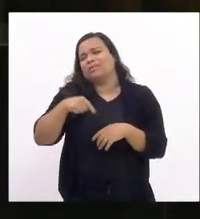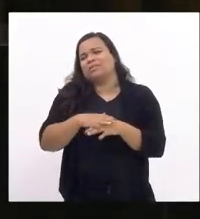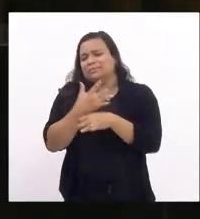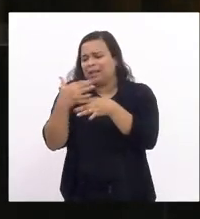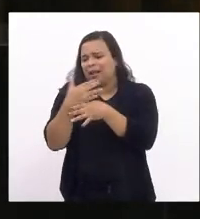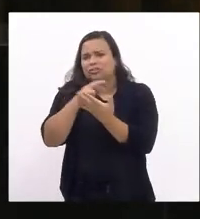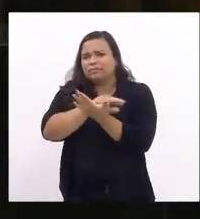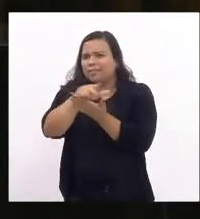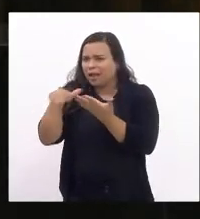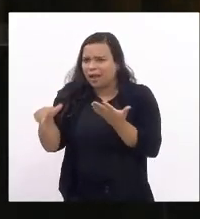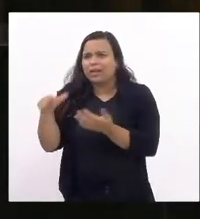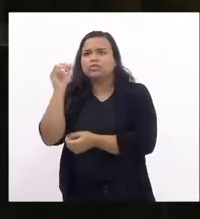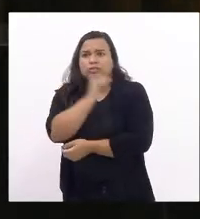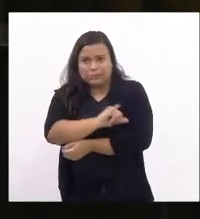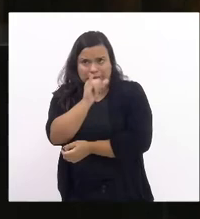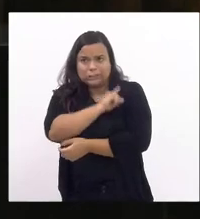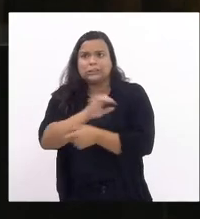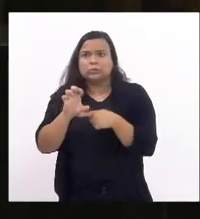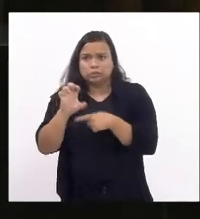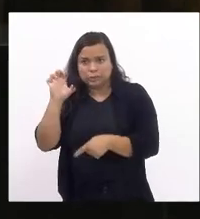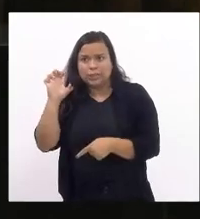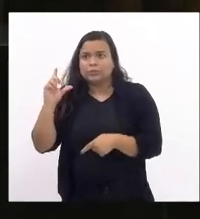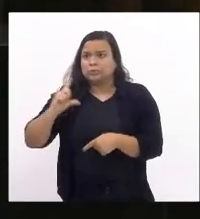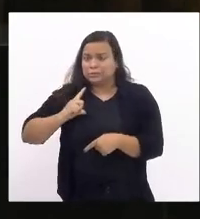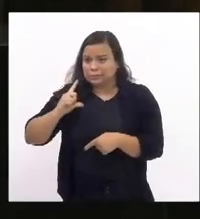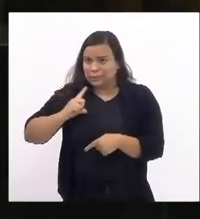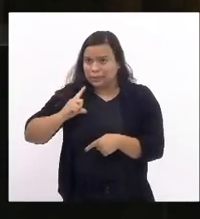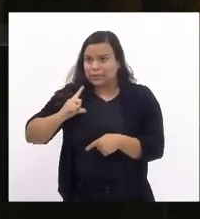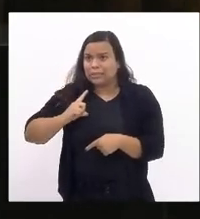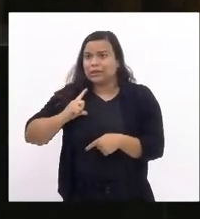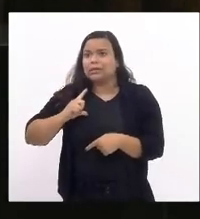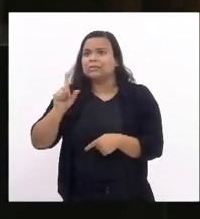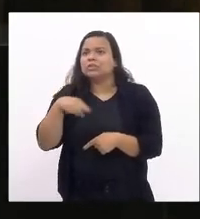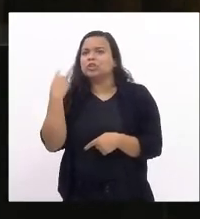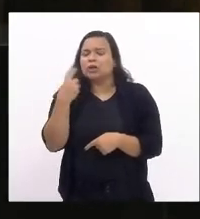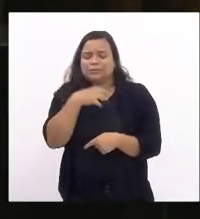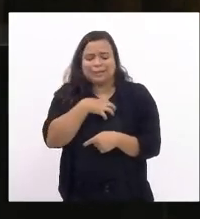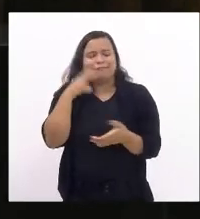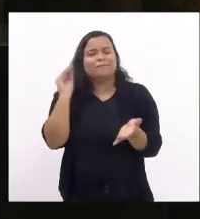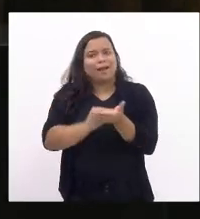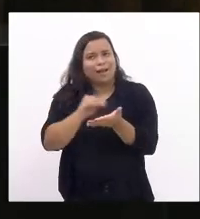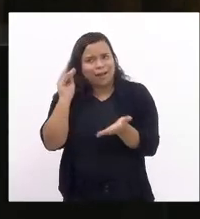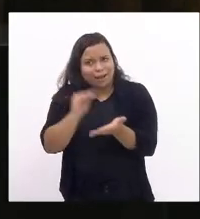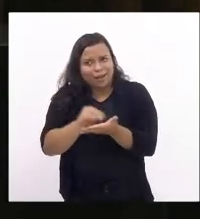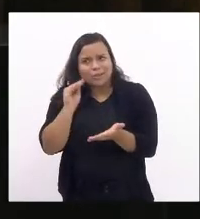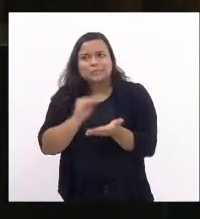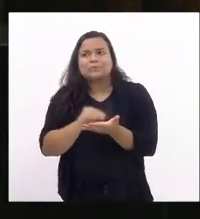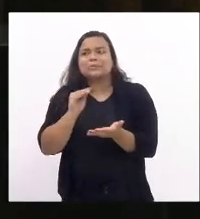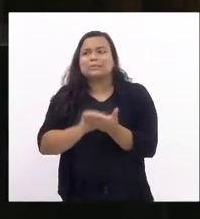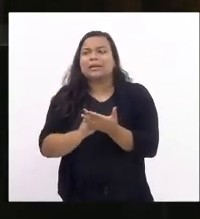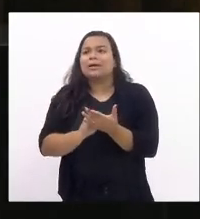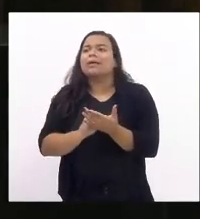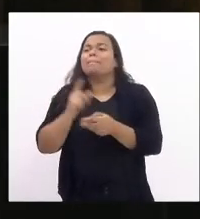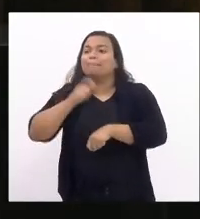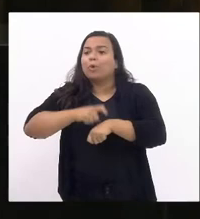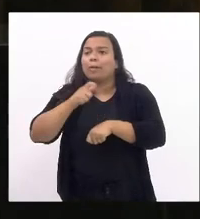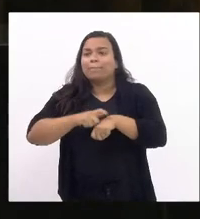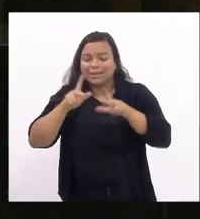cidades do estado do Rio de Janeiro, e isso nos faz falta no momento, em momentos como